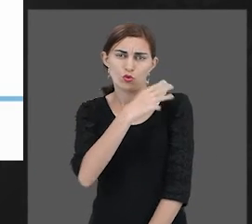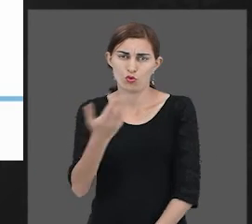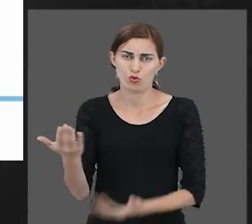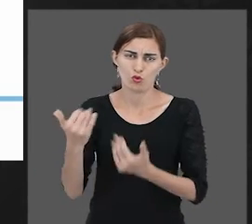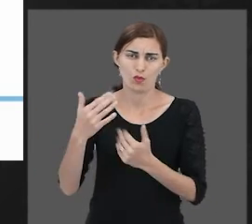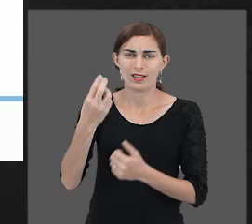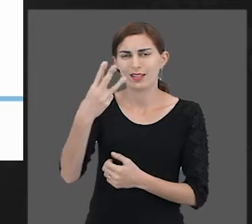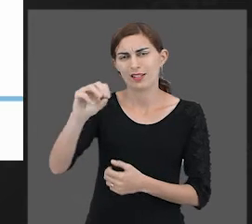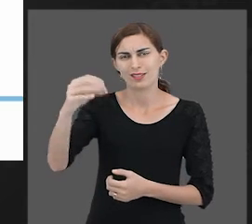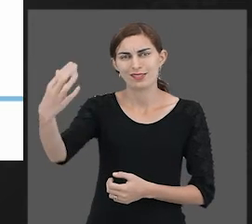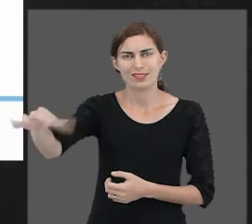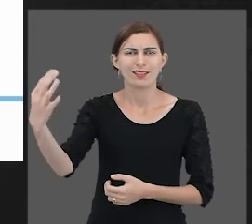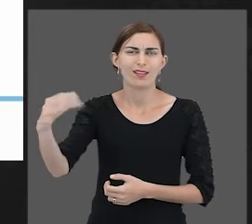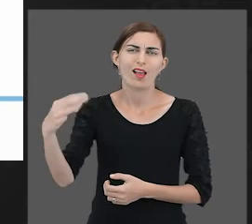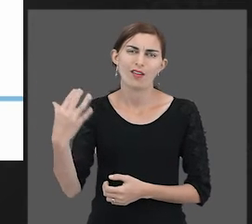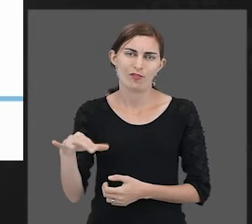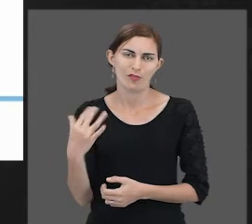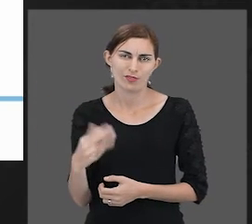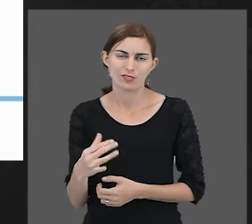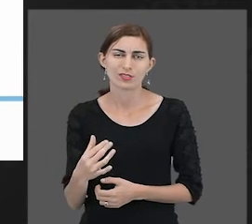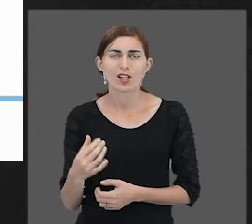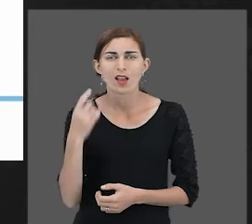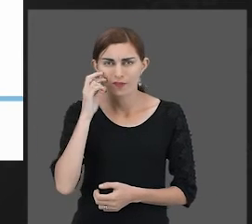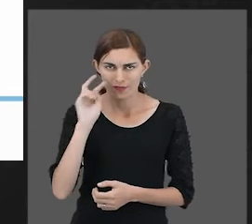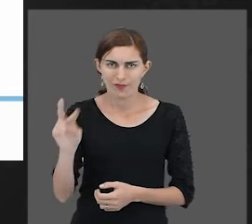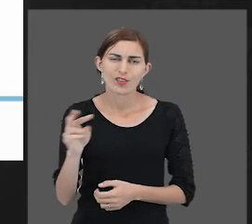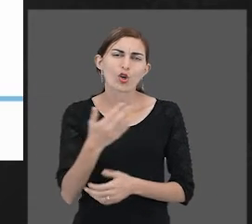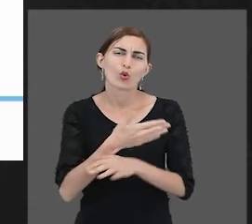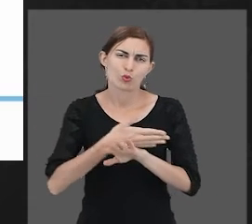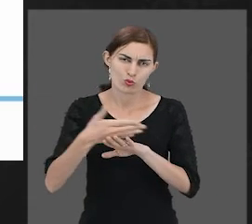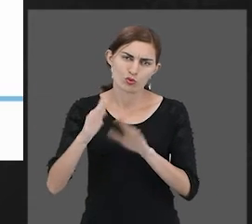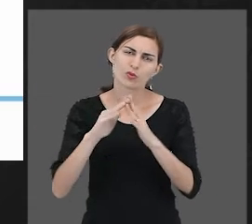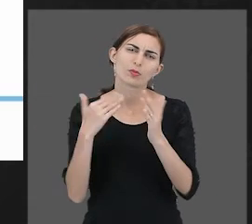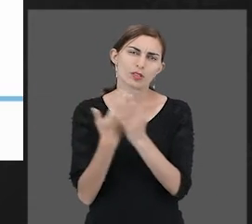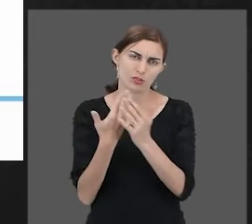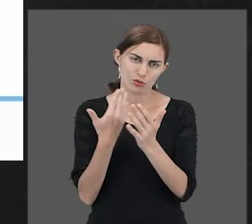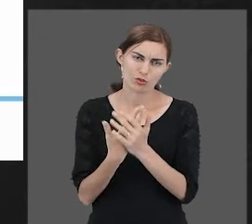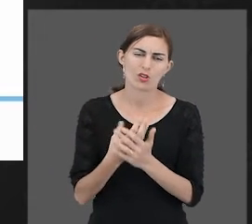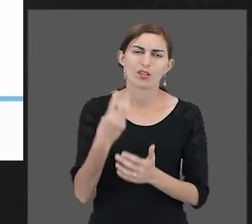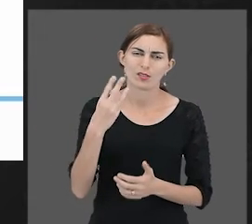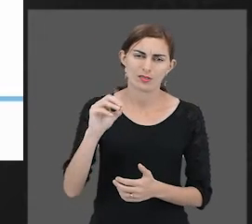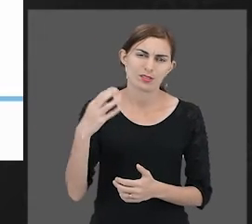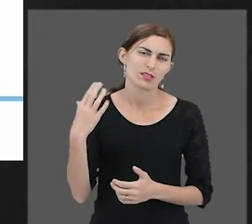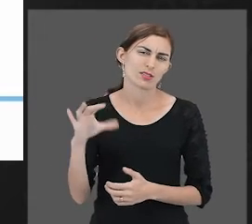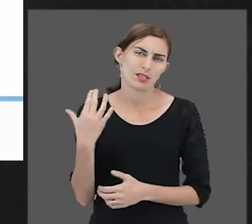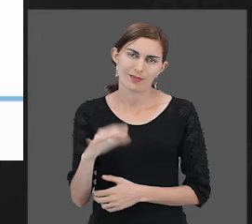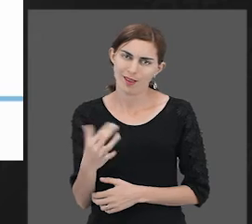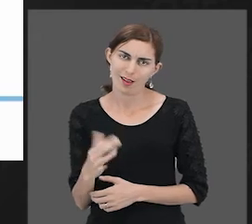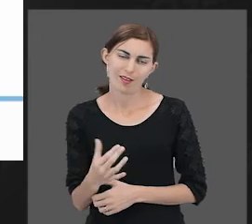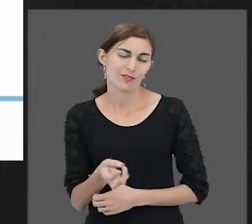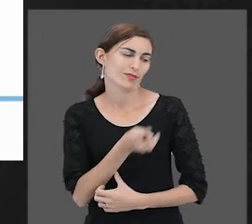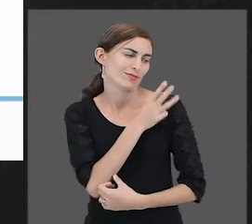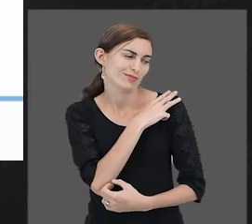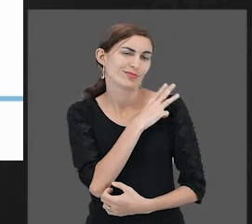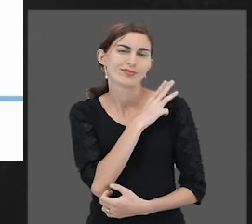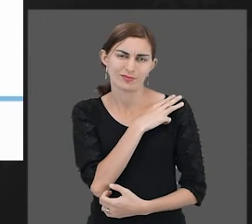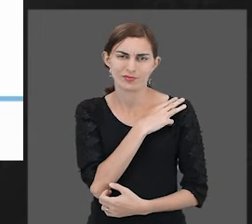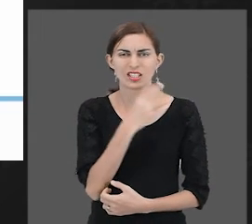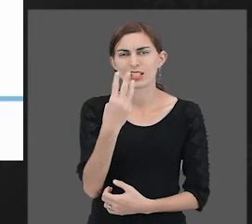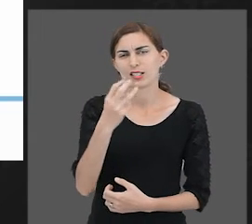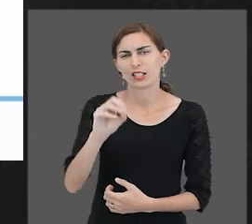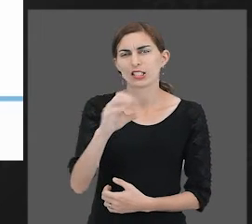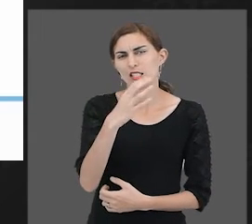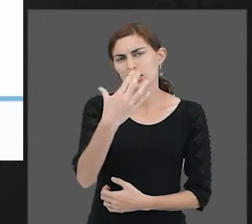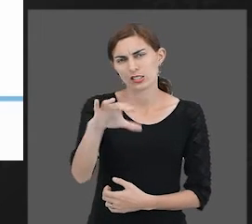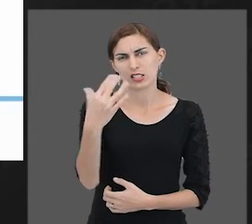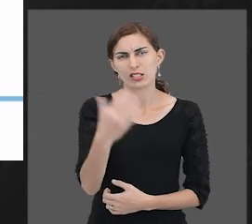jovens e adultos, 30 centavos. Esse valor é o que a gente mais comumente recebe para nossas escolas, né? Nossas escolas de ensino fundamental e médio regular, eles recebem